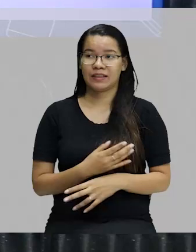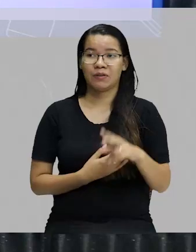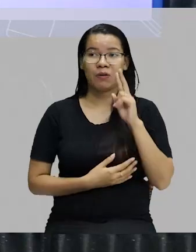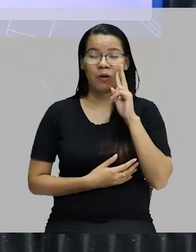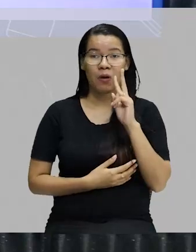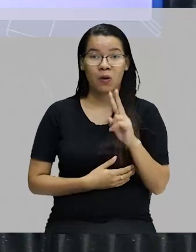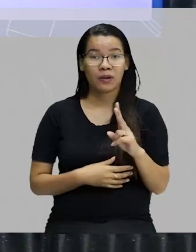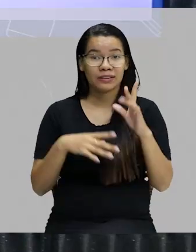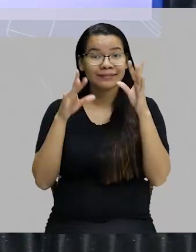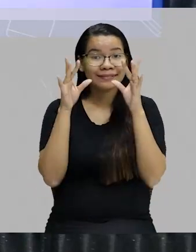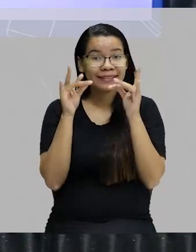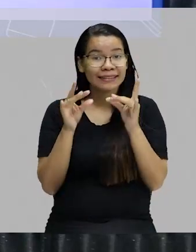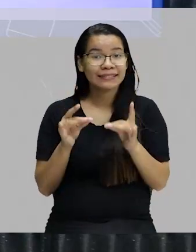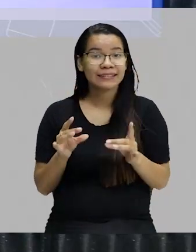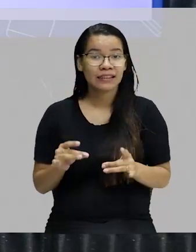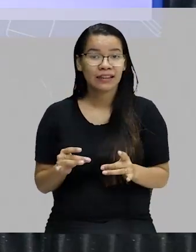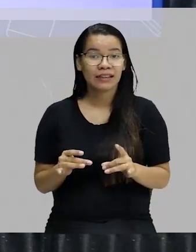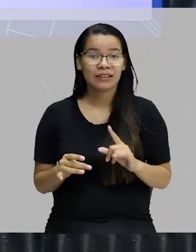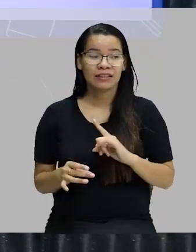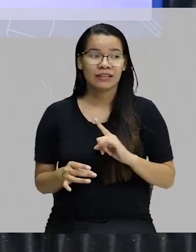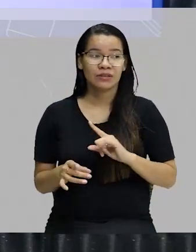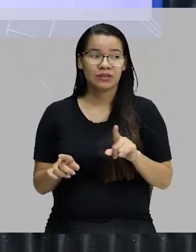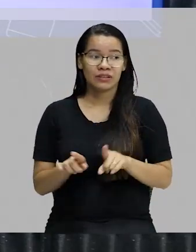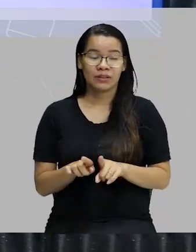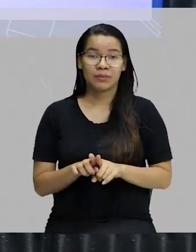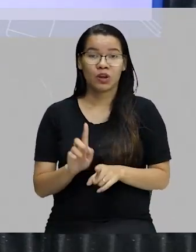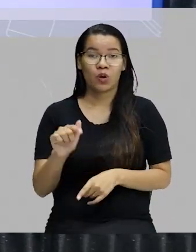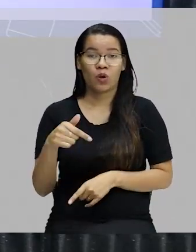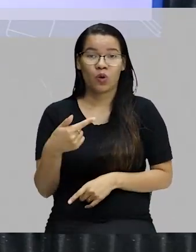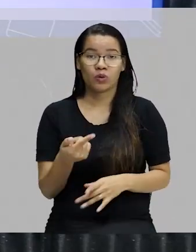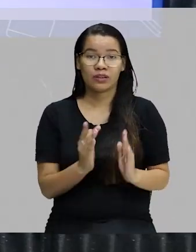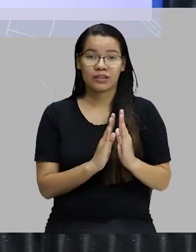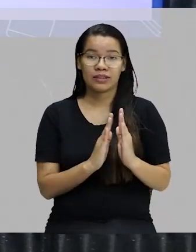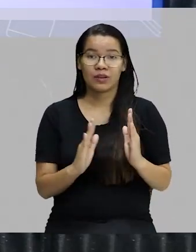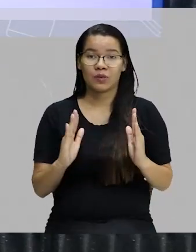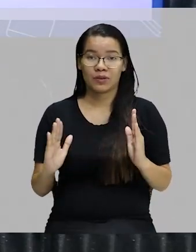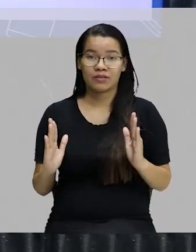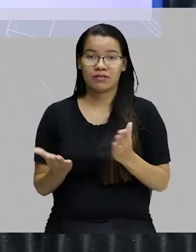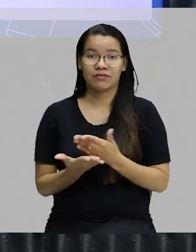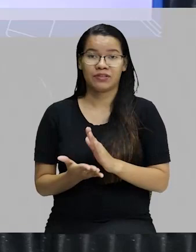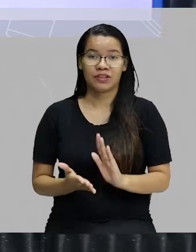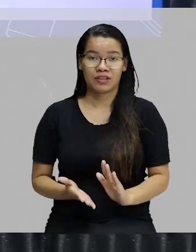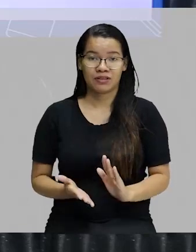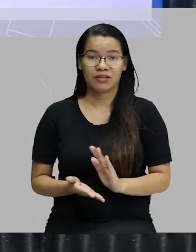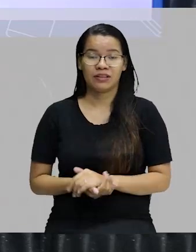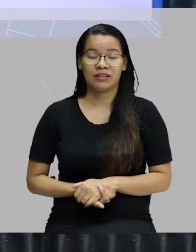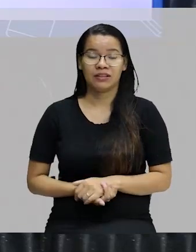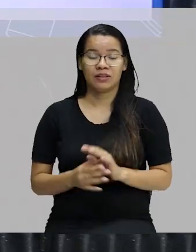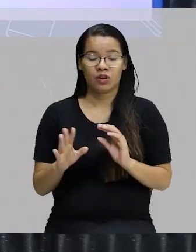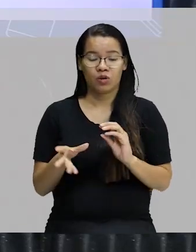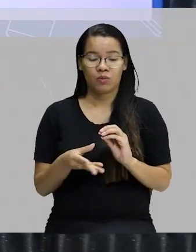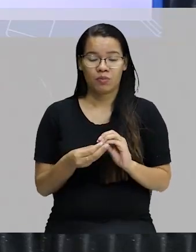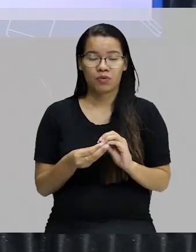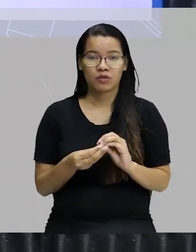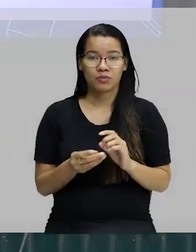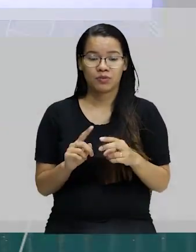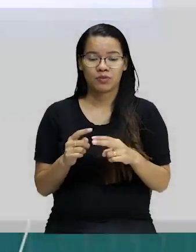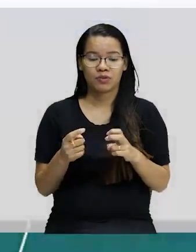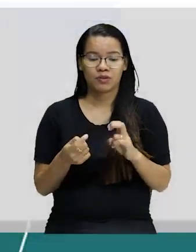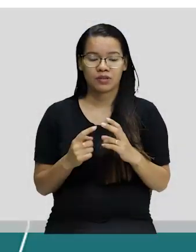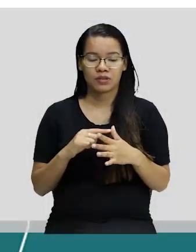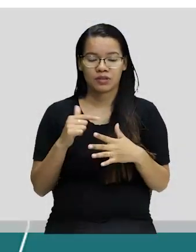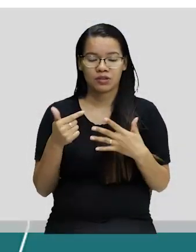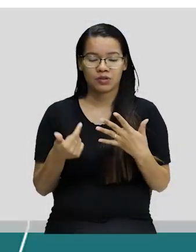o detalhe. Aqui eu tenho também uma outra sequência finita, certo? Composta aqui por 5